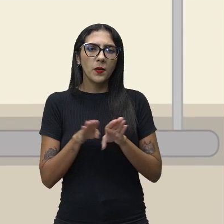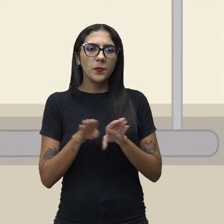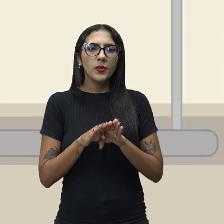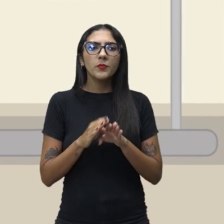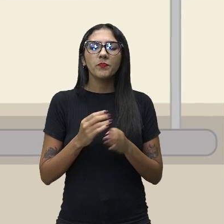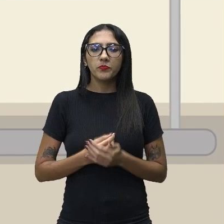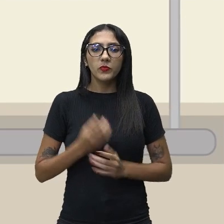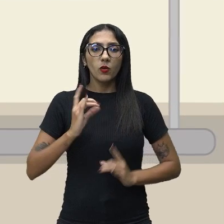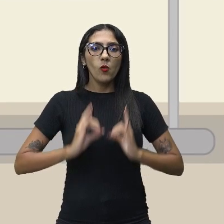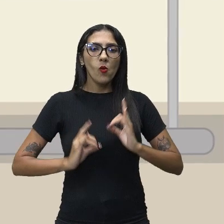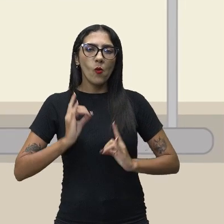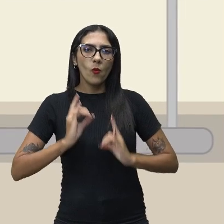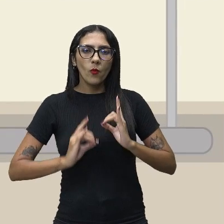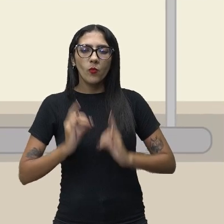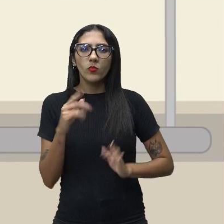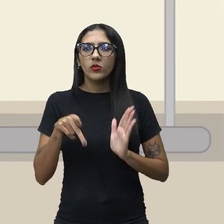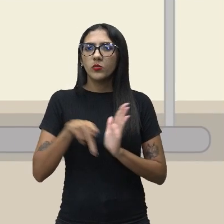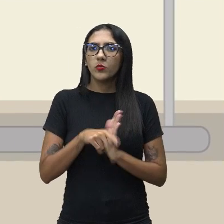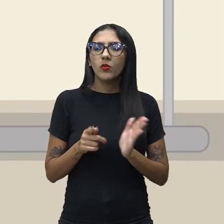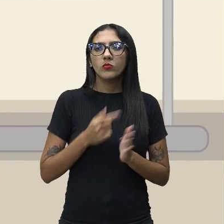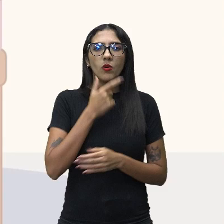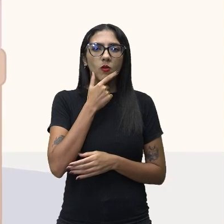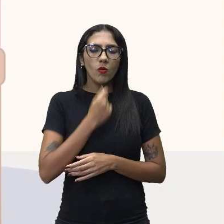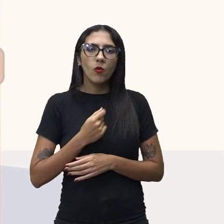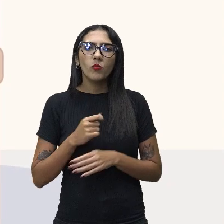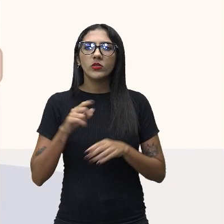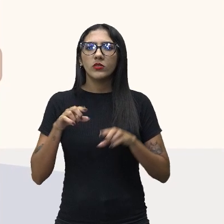sobre o desenvolvimento sexual e físico.